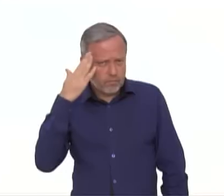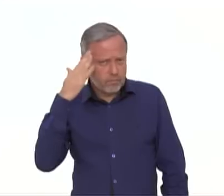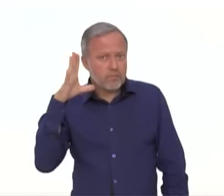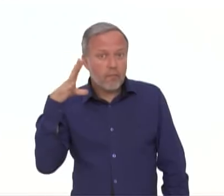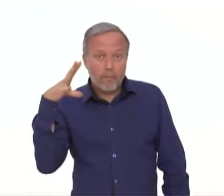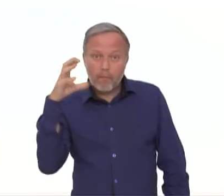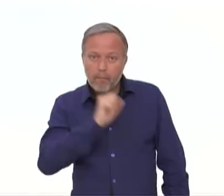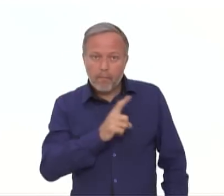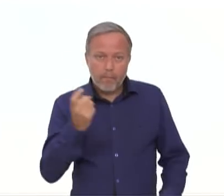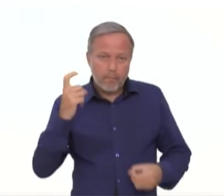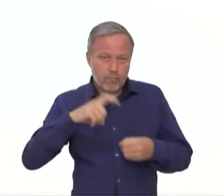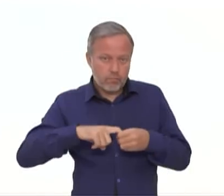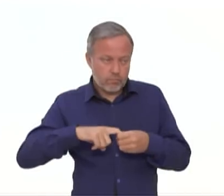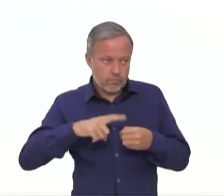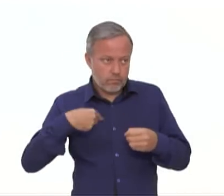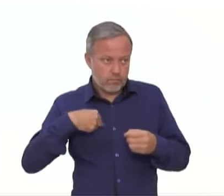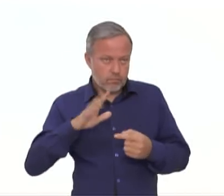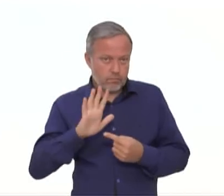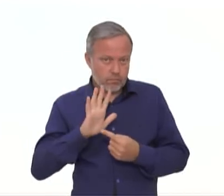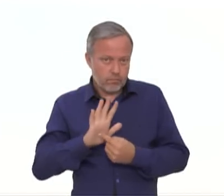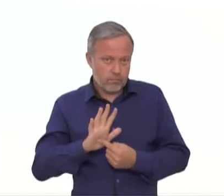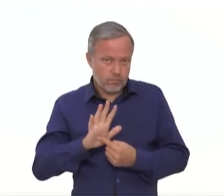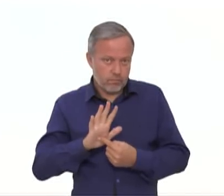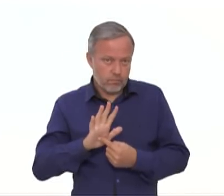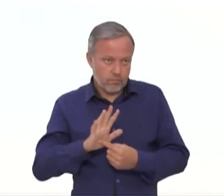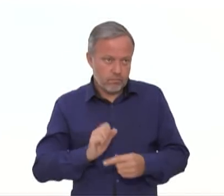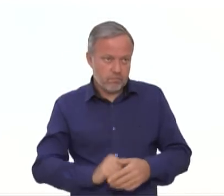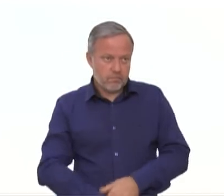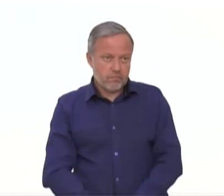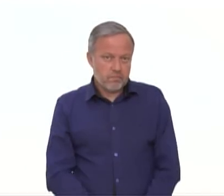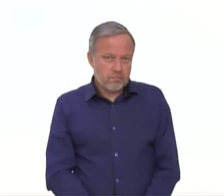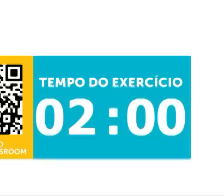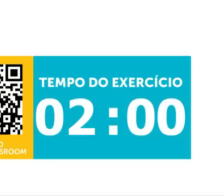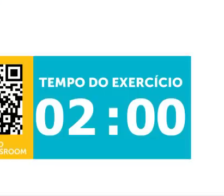a pouco a gente volta e eu mostro mais evidências para vocês.